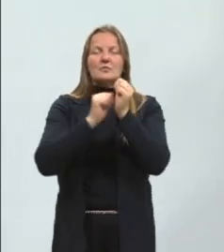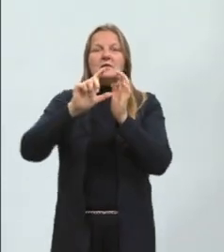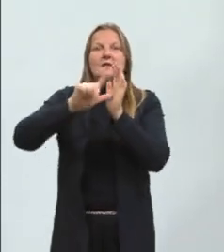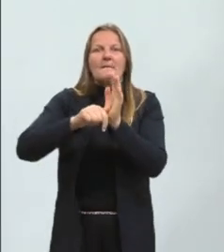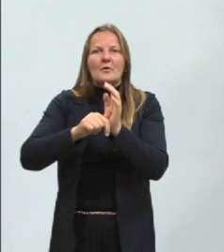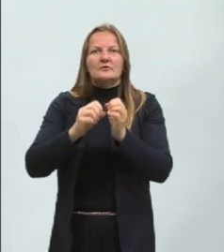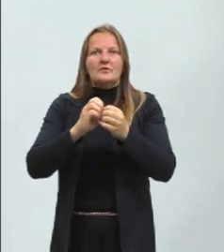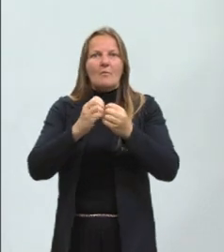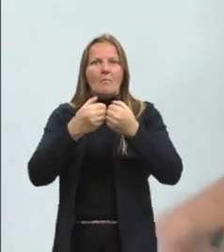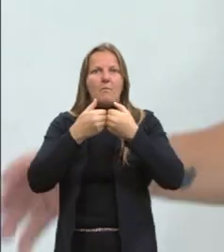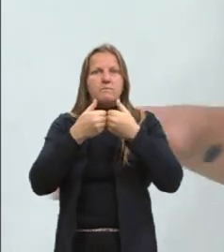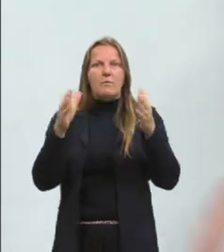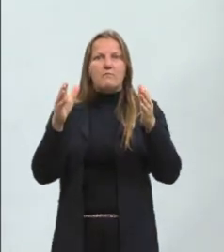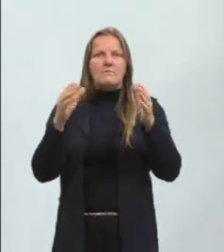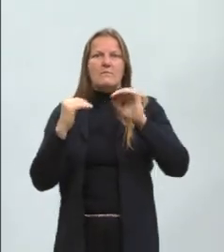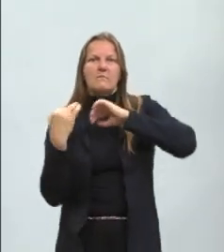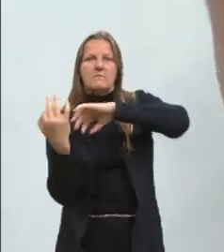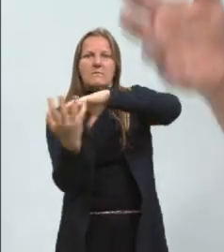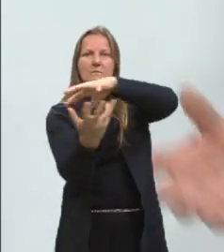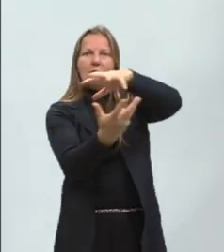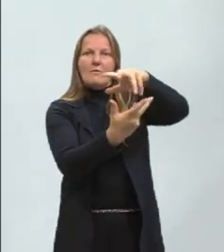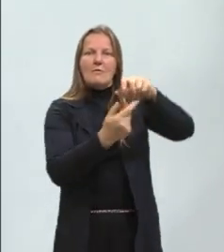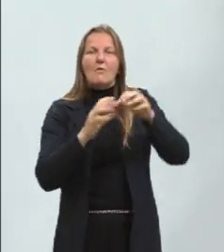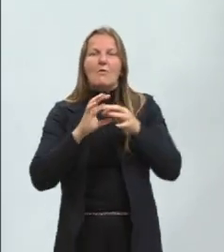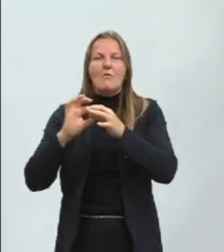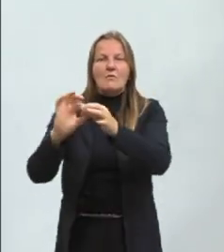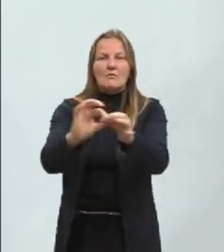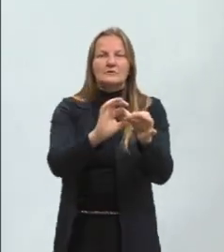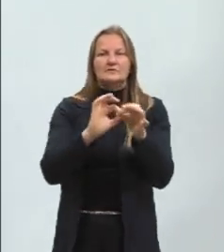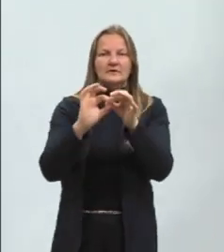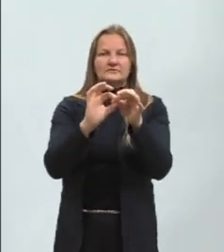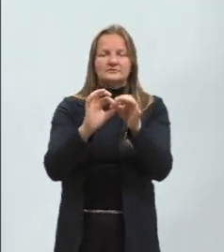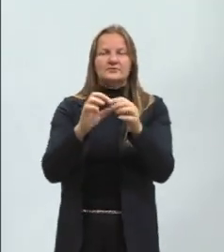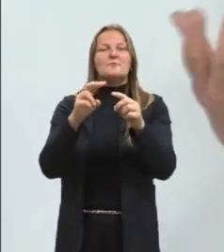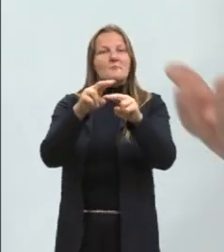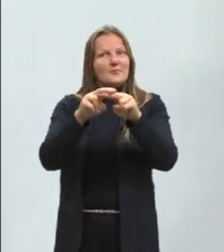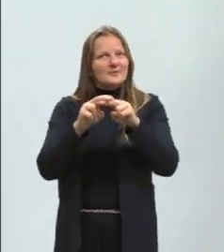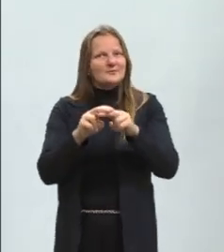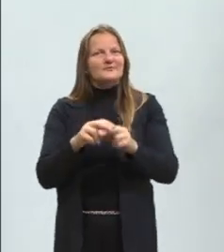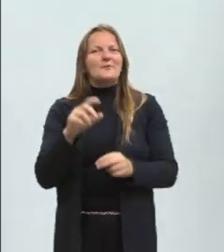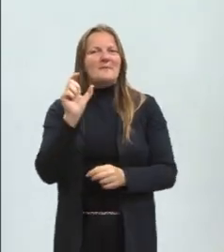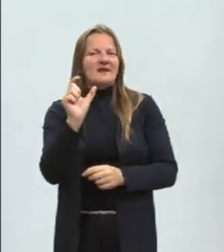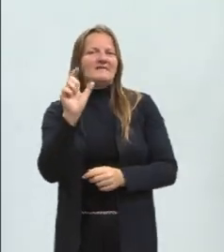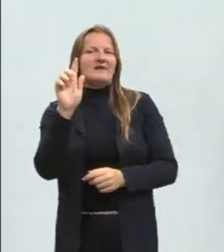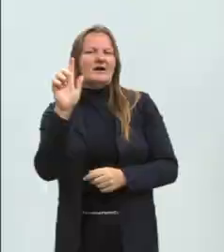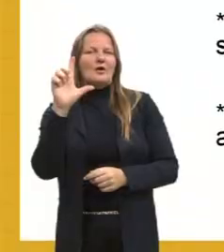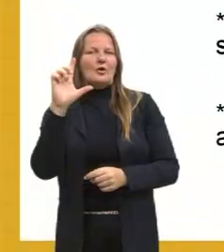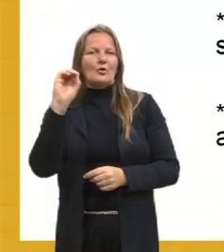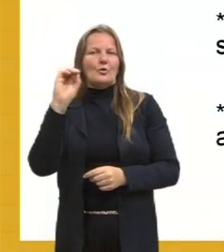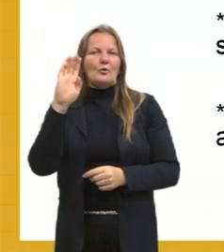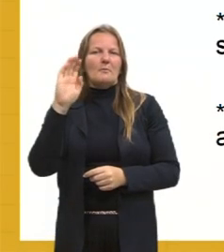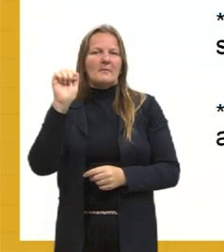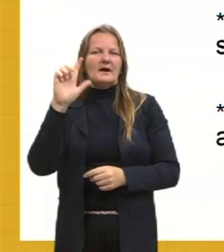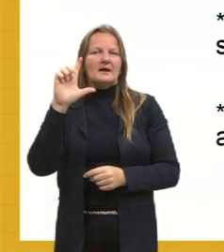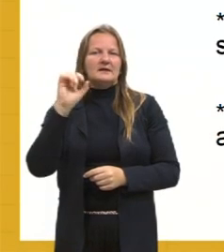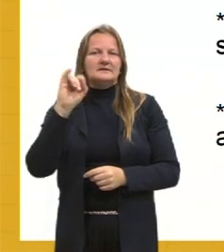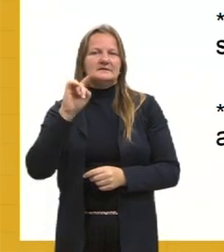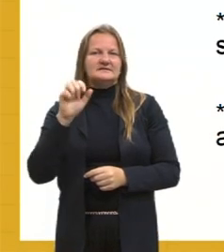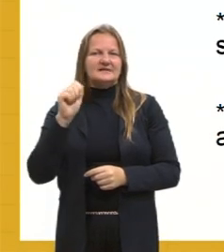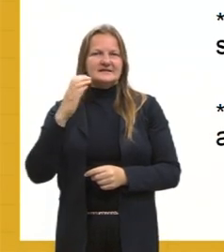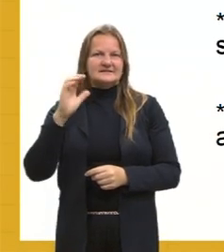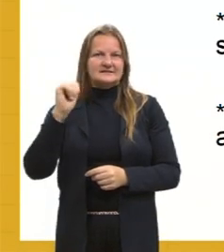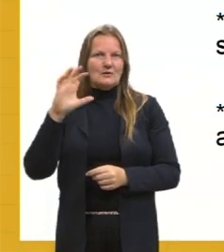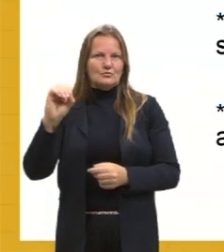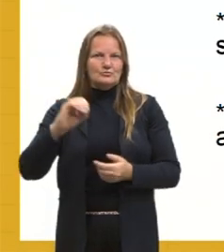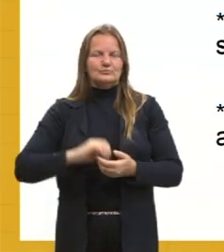ela é exatamente essa ideia de termos um globo único né a relação entre os espaços e